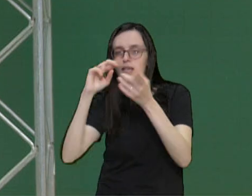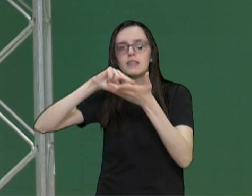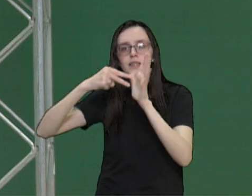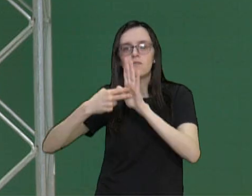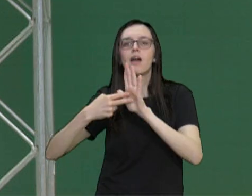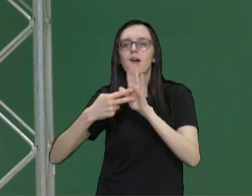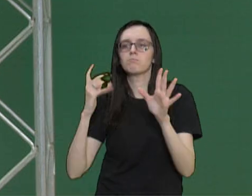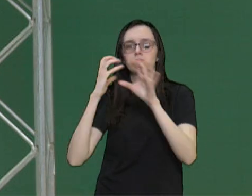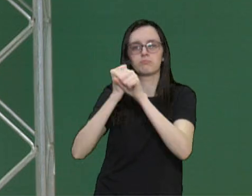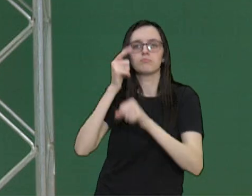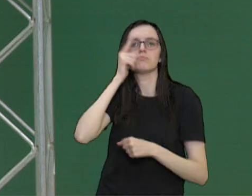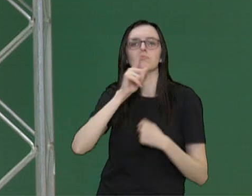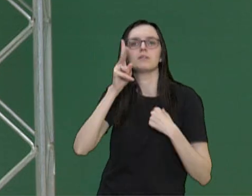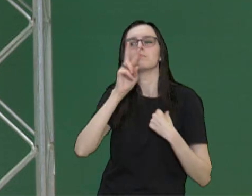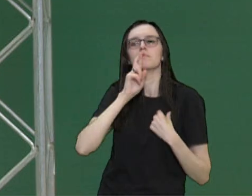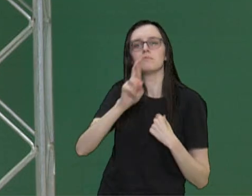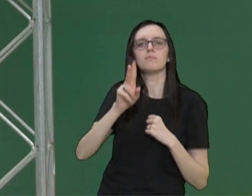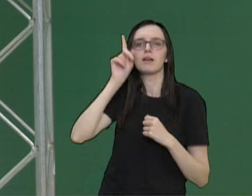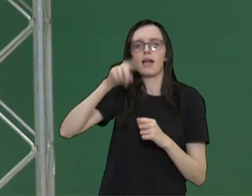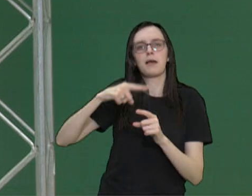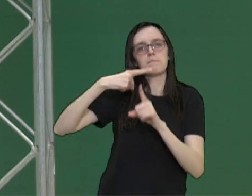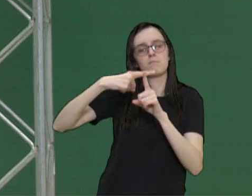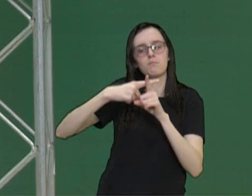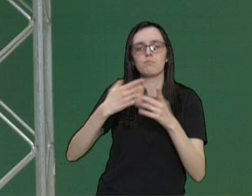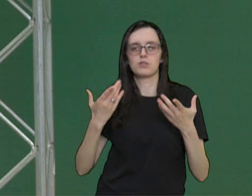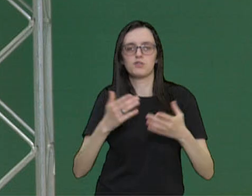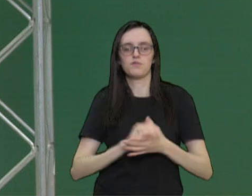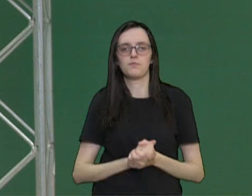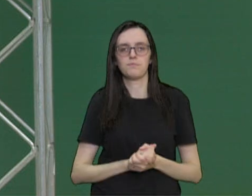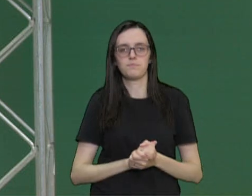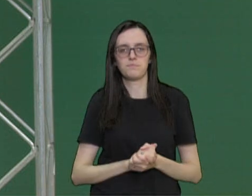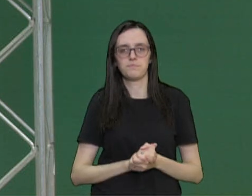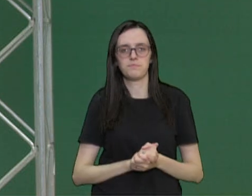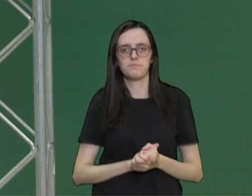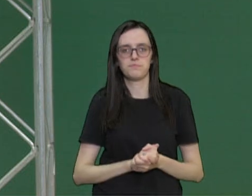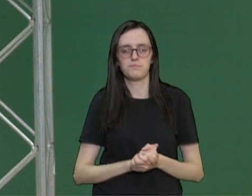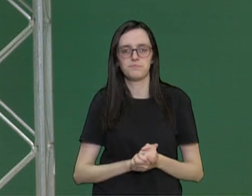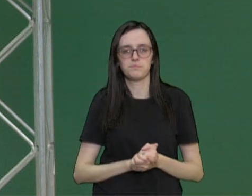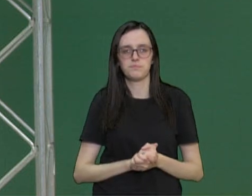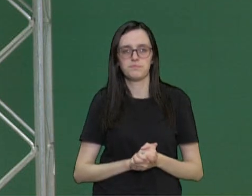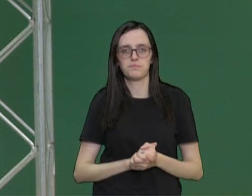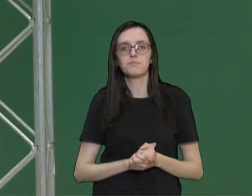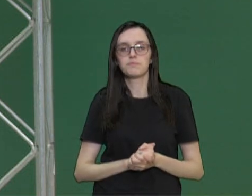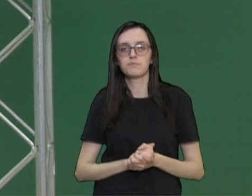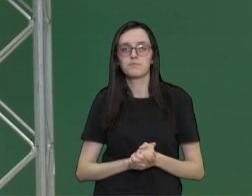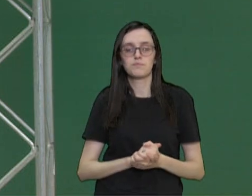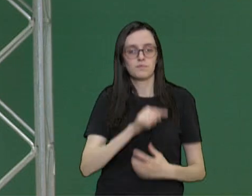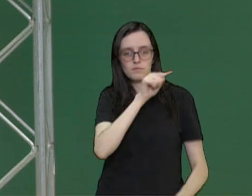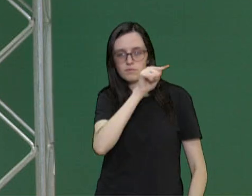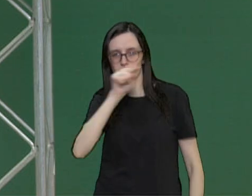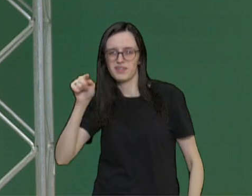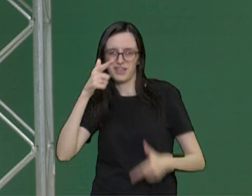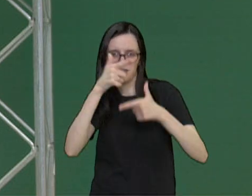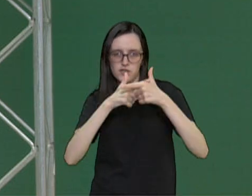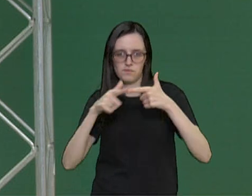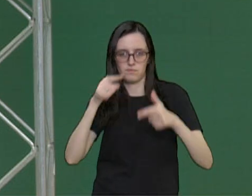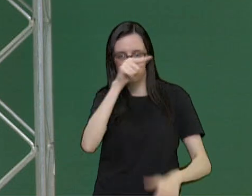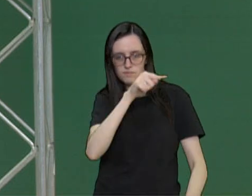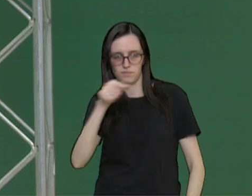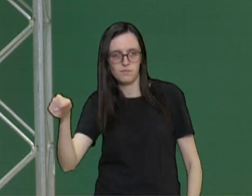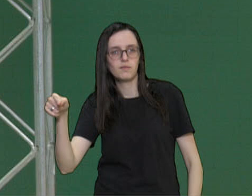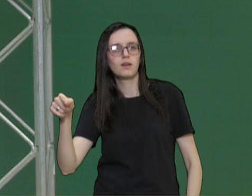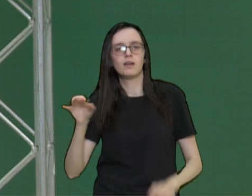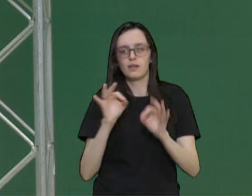efeito do cálculo, a gente sempre vai considerar o valor positivo dessa carga. Divididos pela distância ao quadrado.